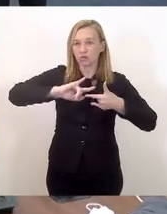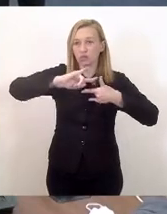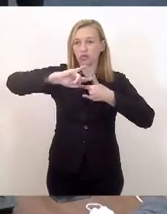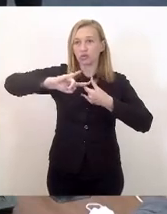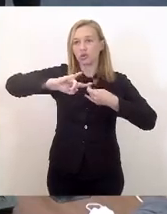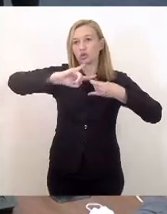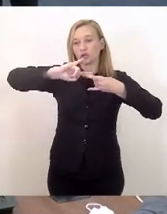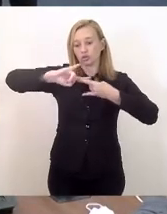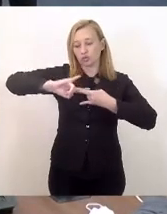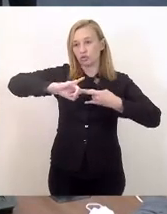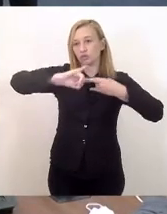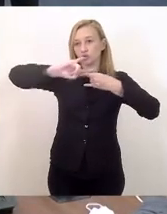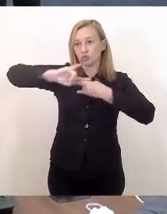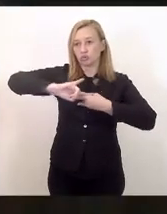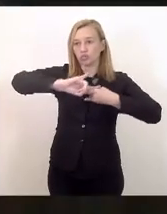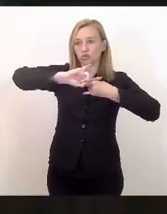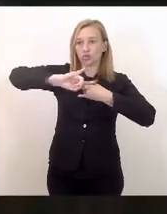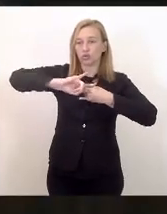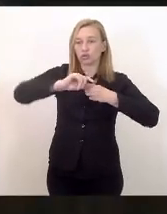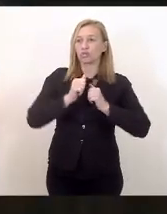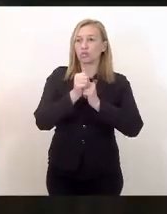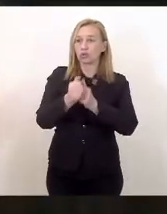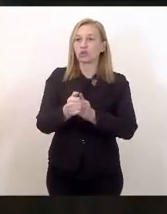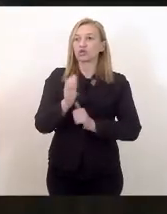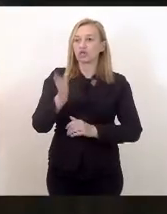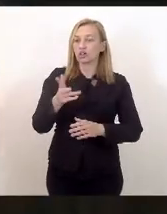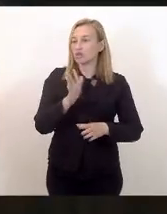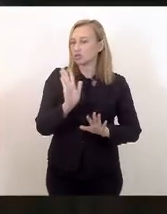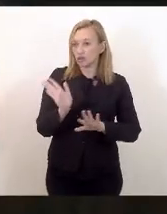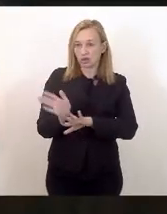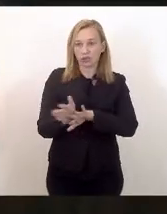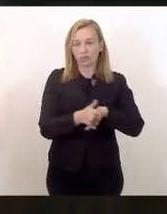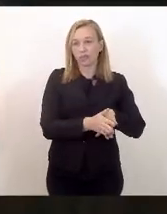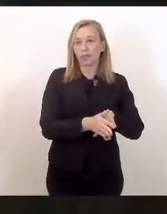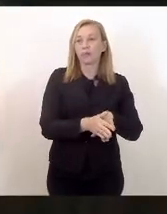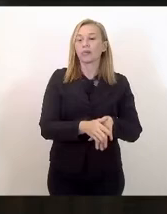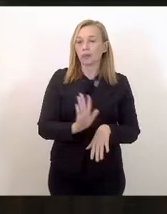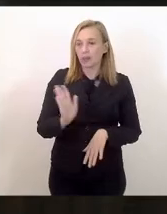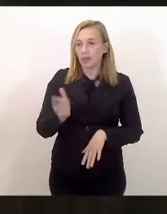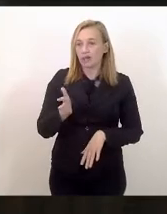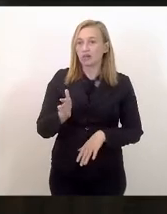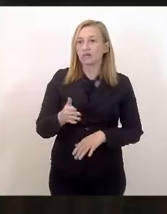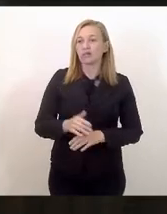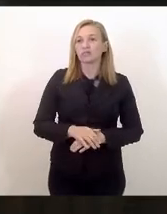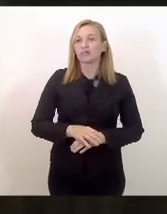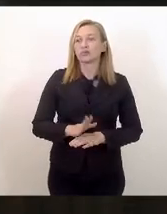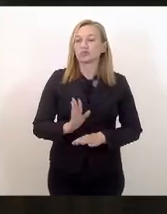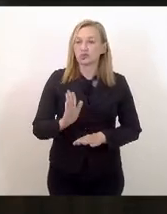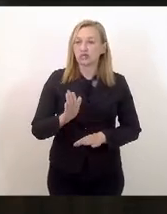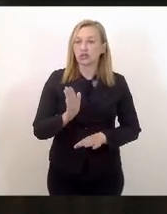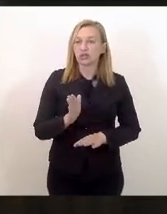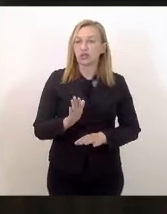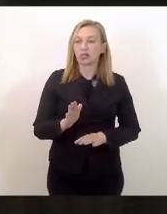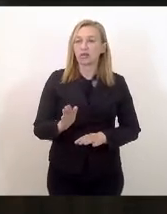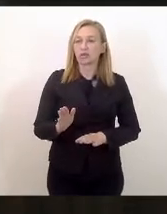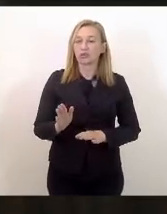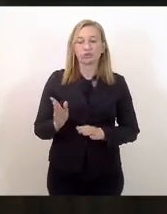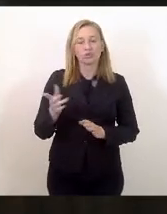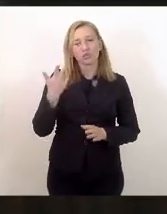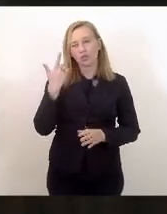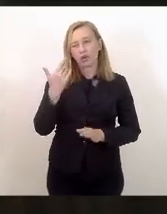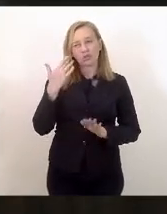aí. Já foi. O voto do relator foi vencedor, eu chamei o momento, Vossa Excelência. Excelência não estava presente, mas está